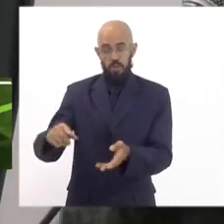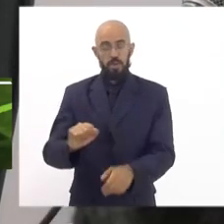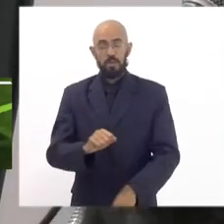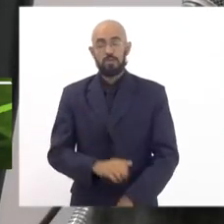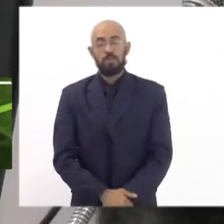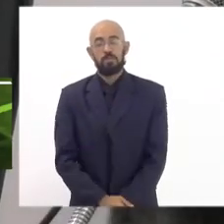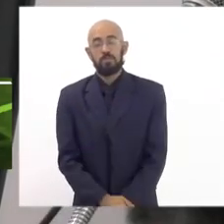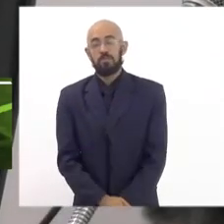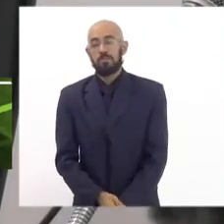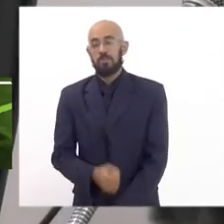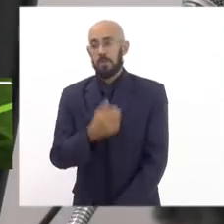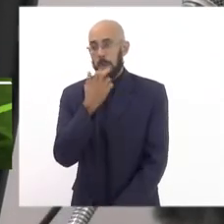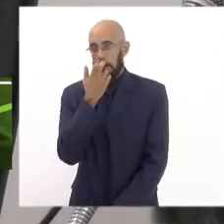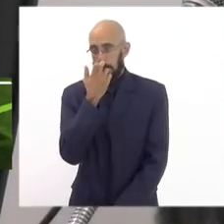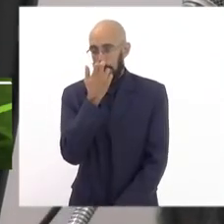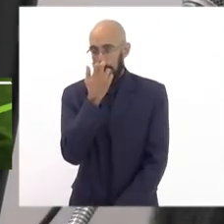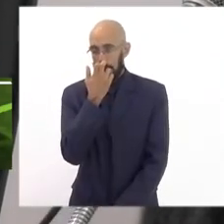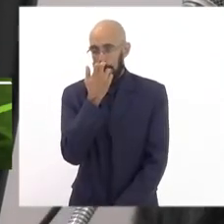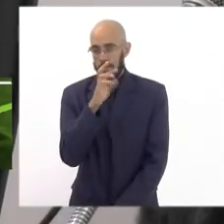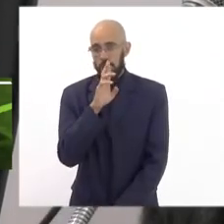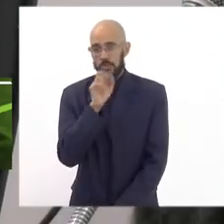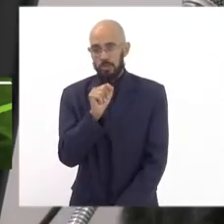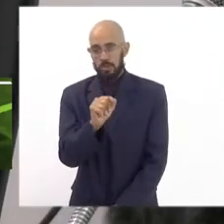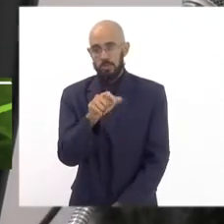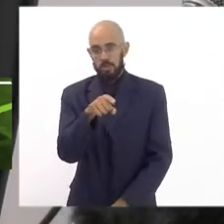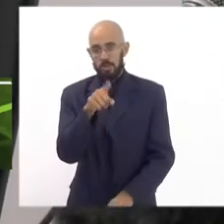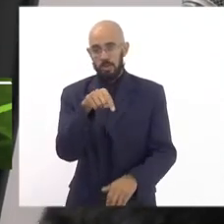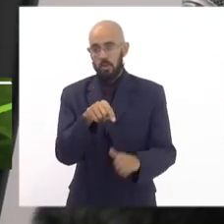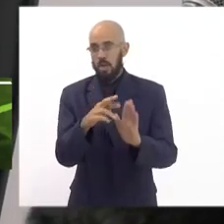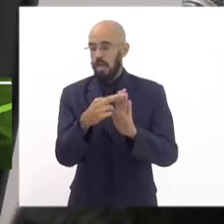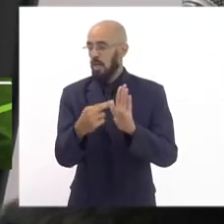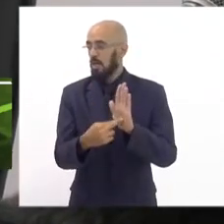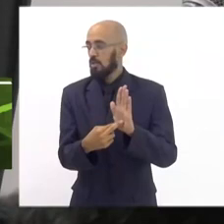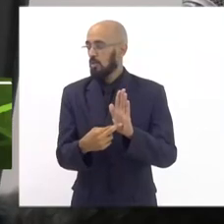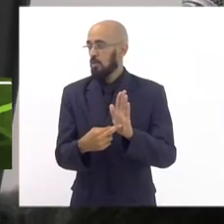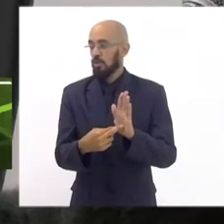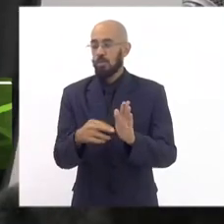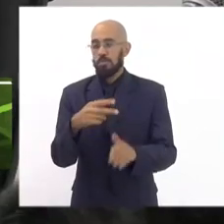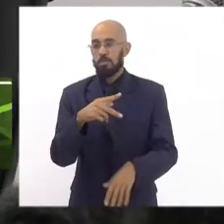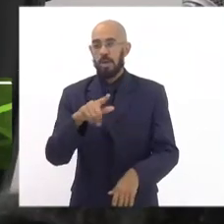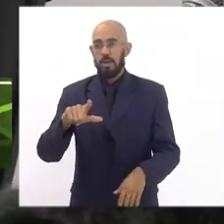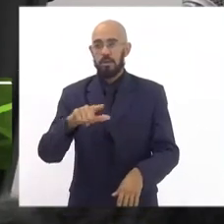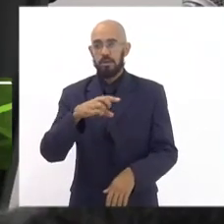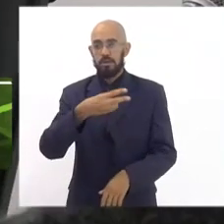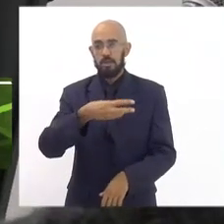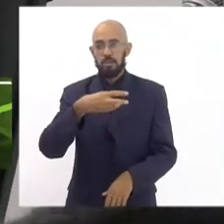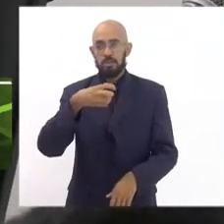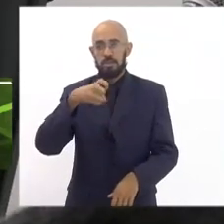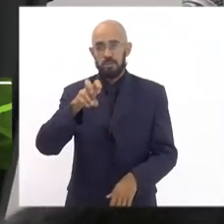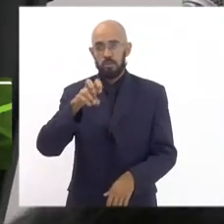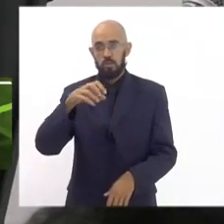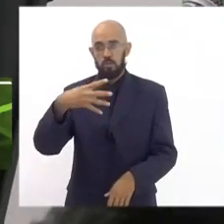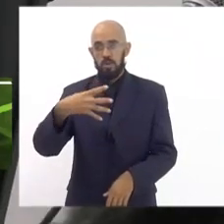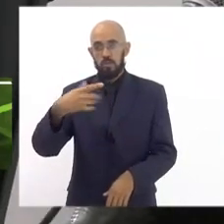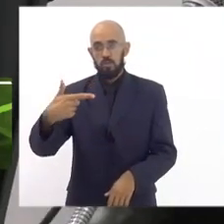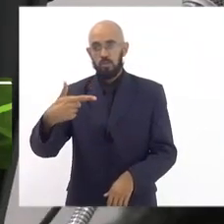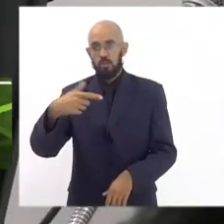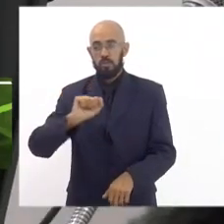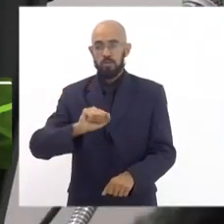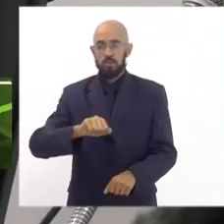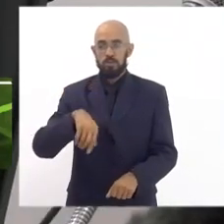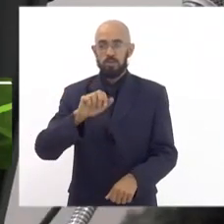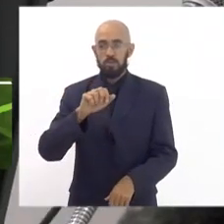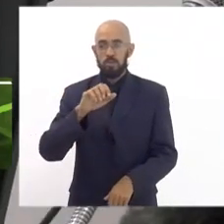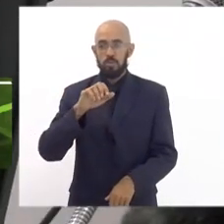pauta é 59, deputado Rodrigo Amorim, relator. Projeto de lei 3542 de 21, autoria do deputado Carlos